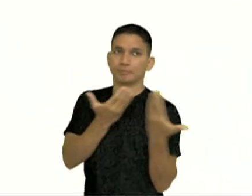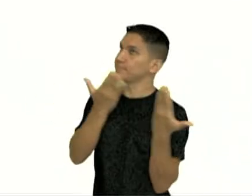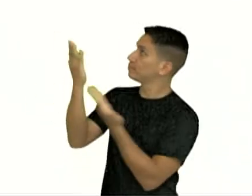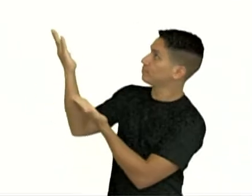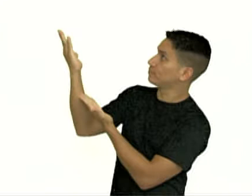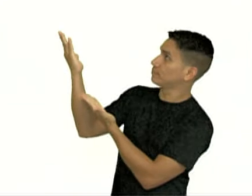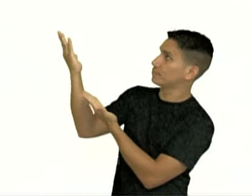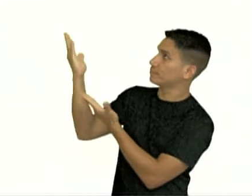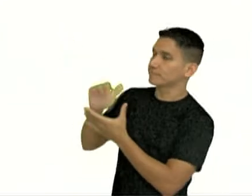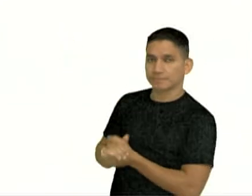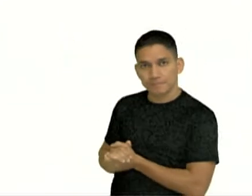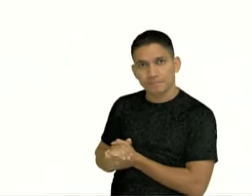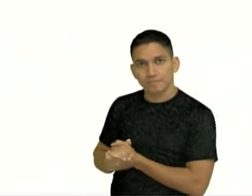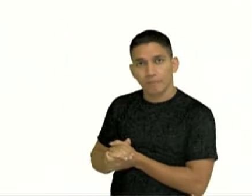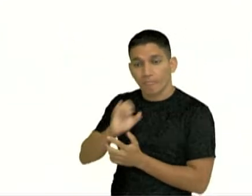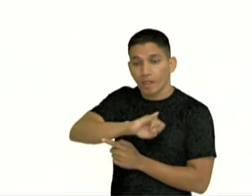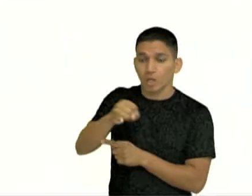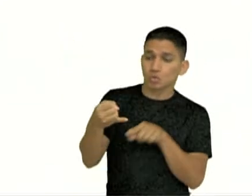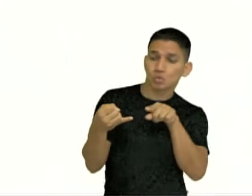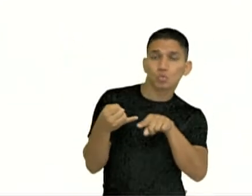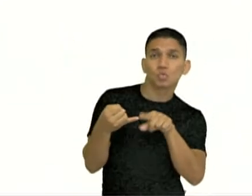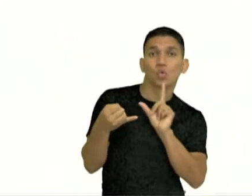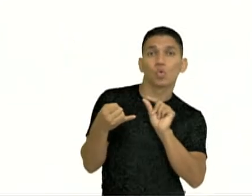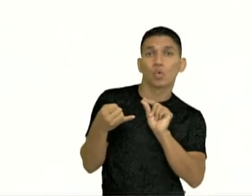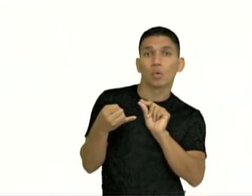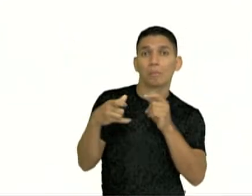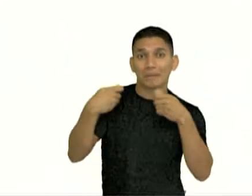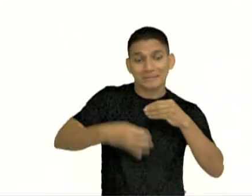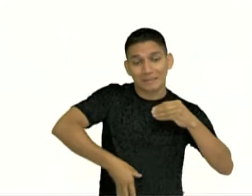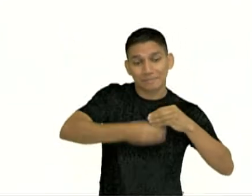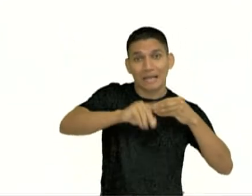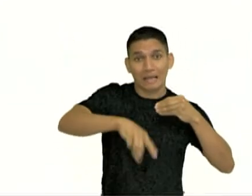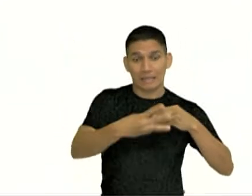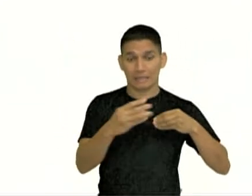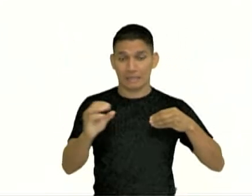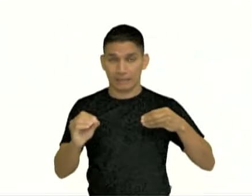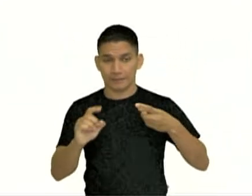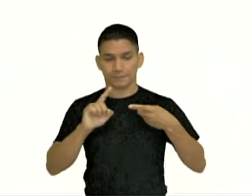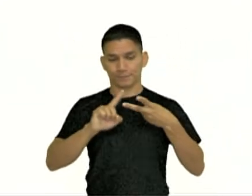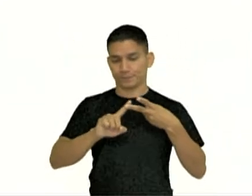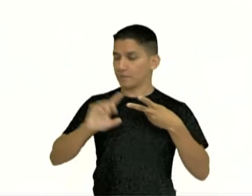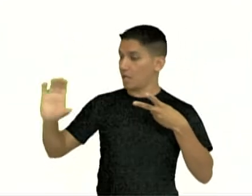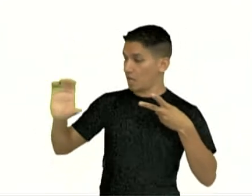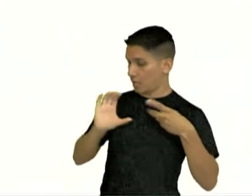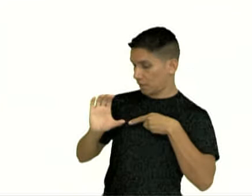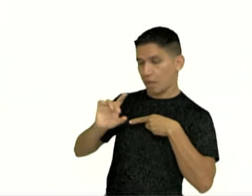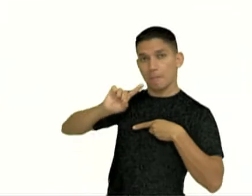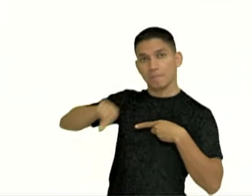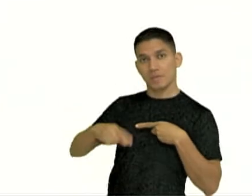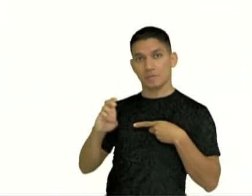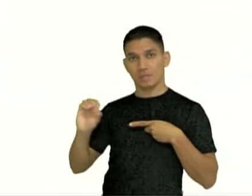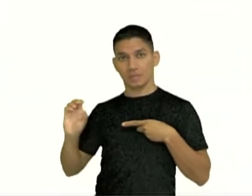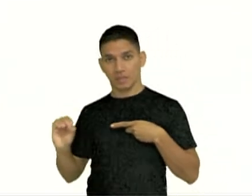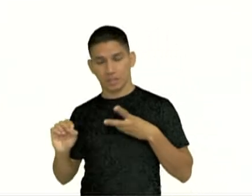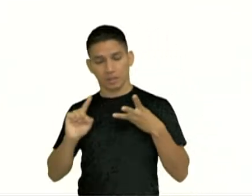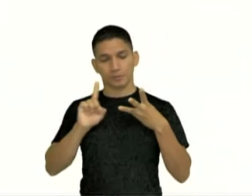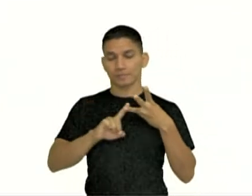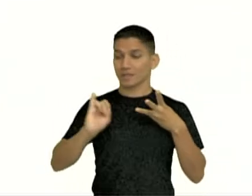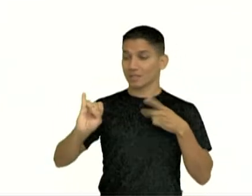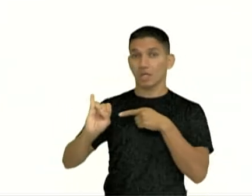o tempo. O juro que preciso obter é 300. O capital é 1.500. A taxa